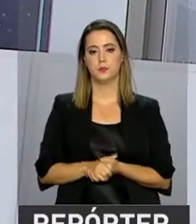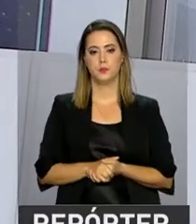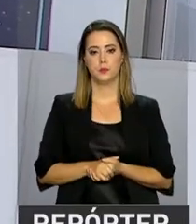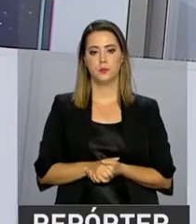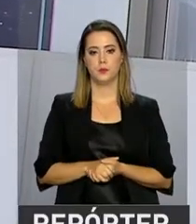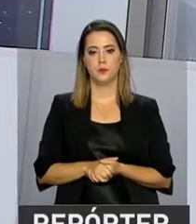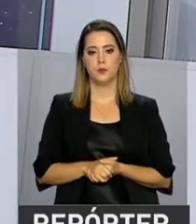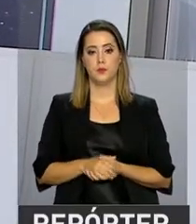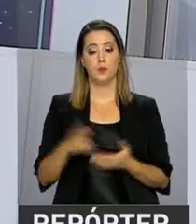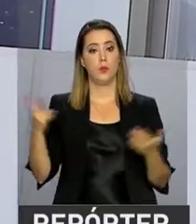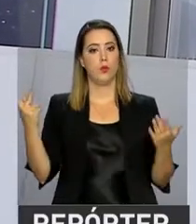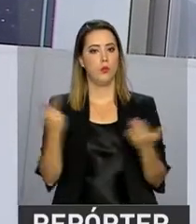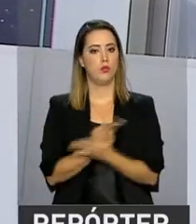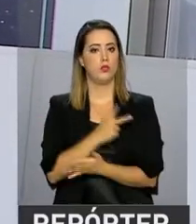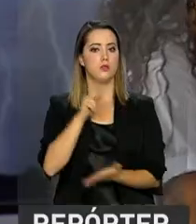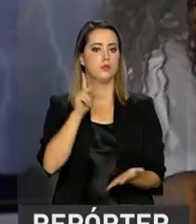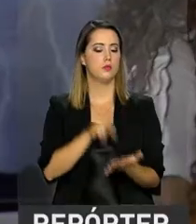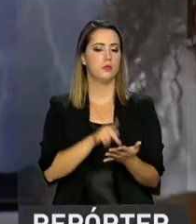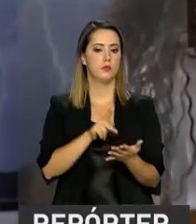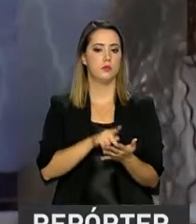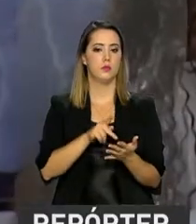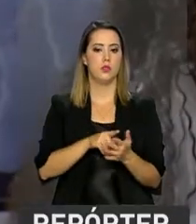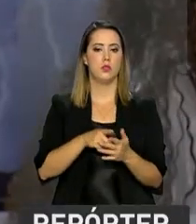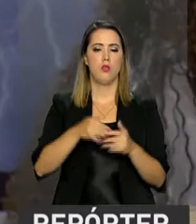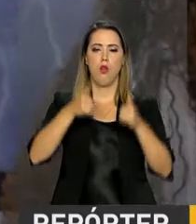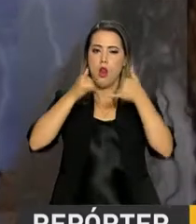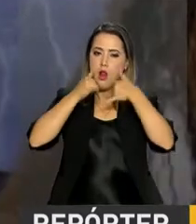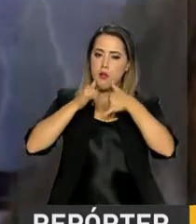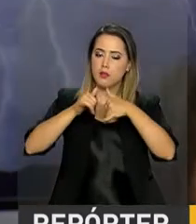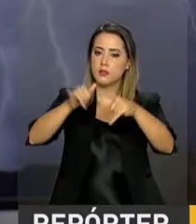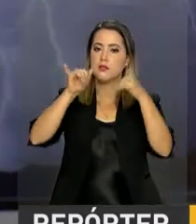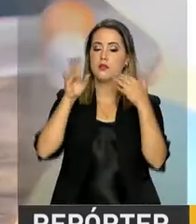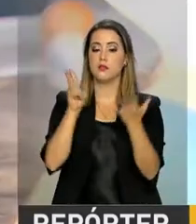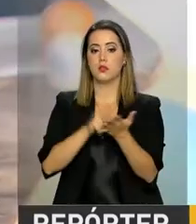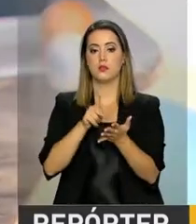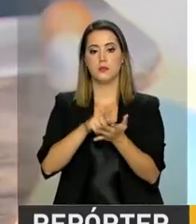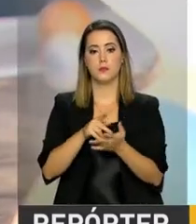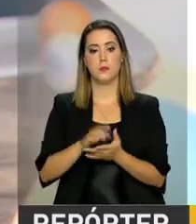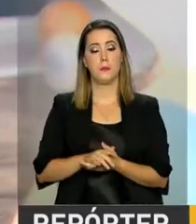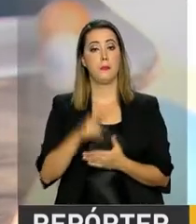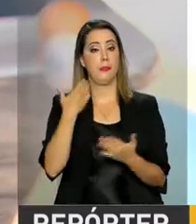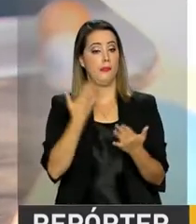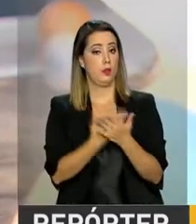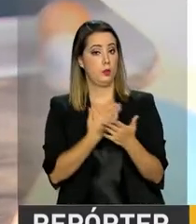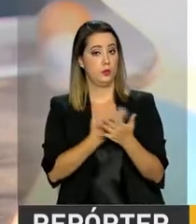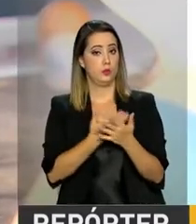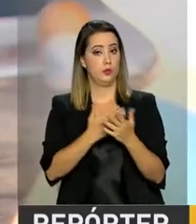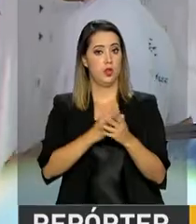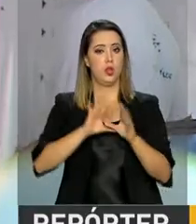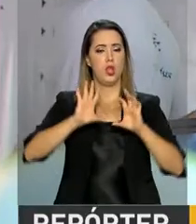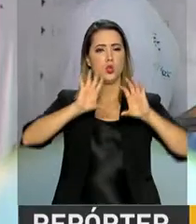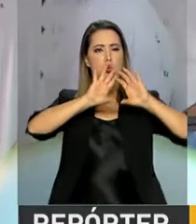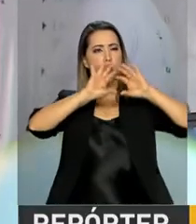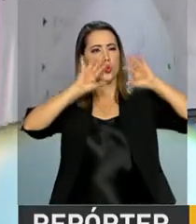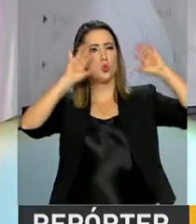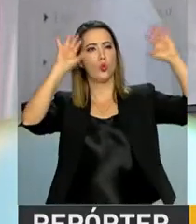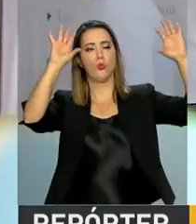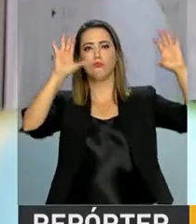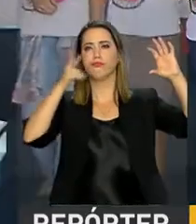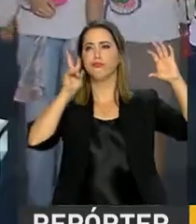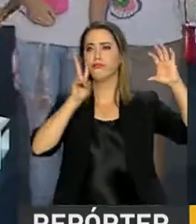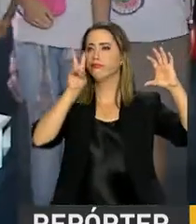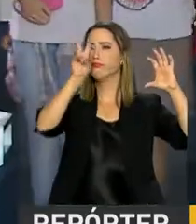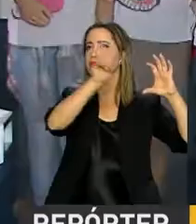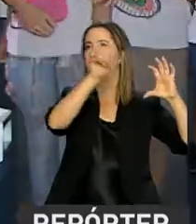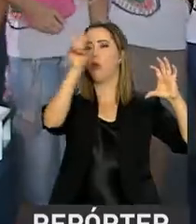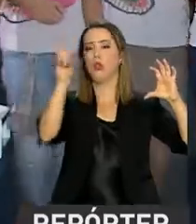realidade virtual a eletricidade na prática estudo dos planetas e do espaço